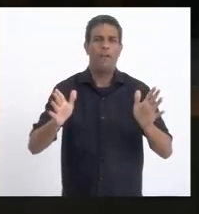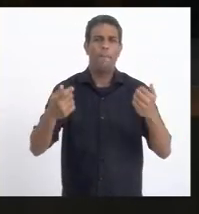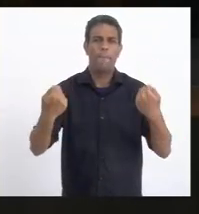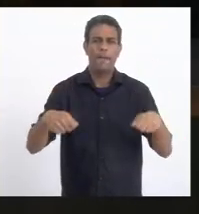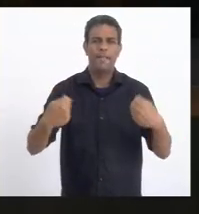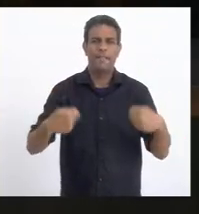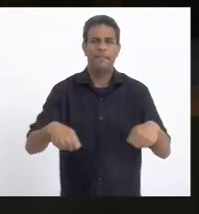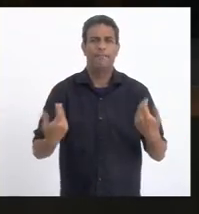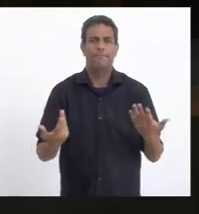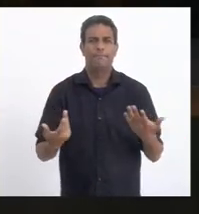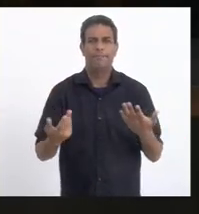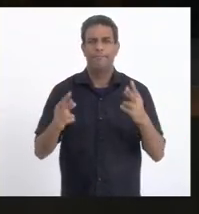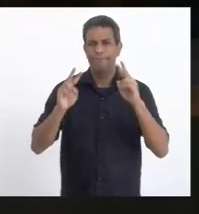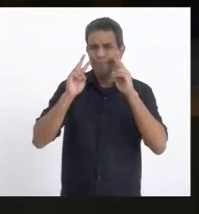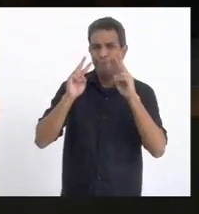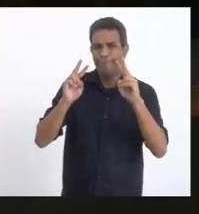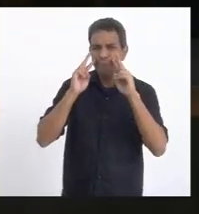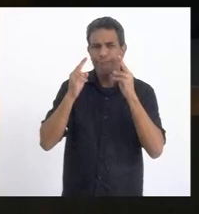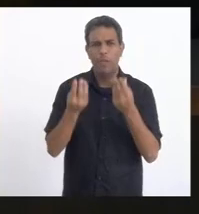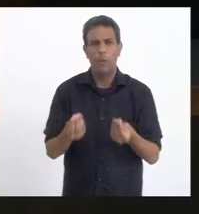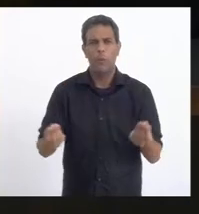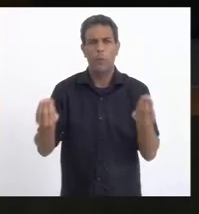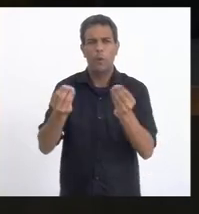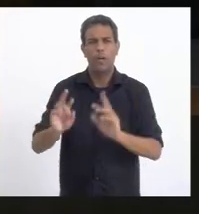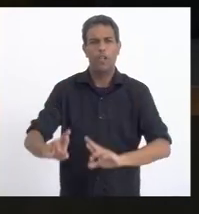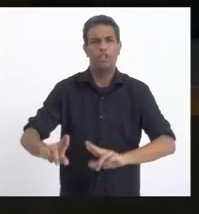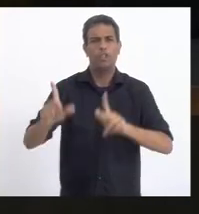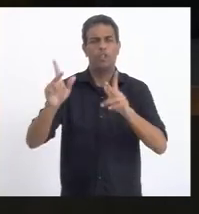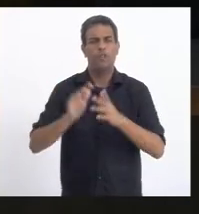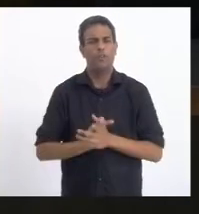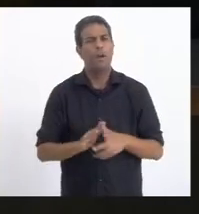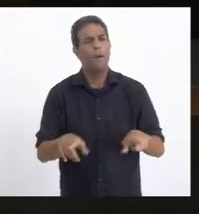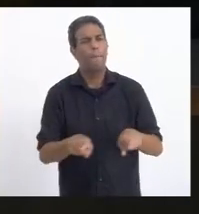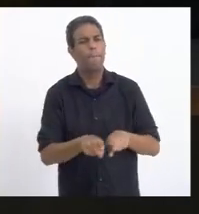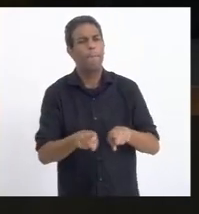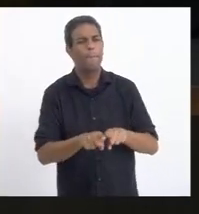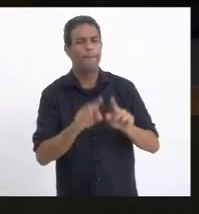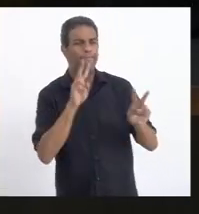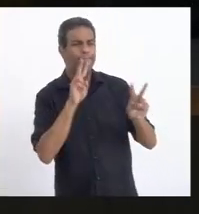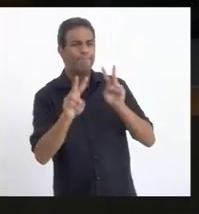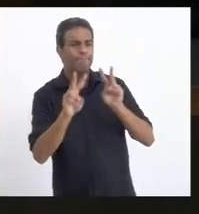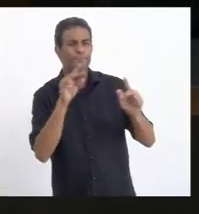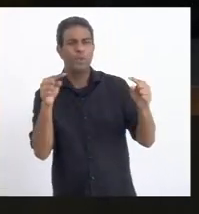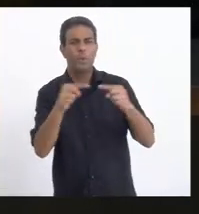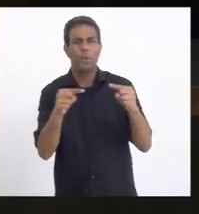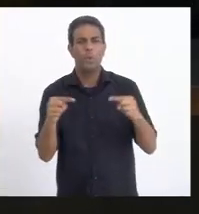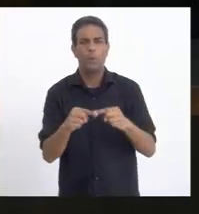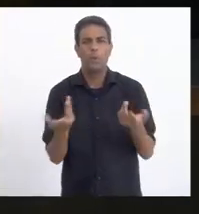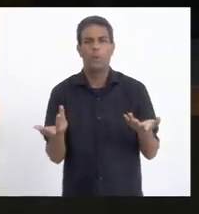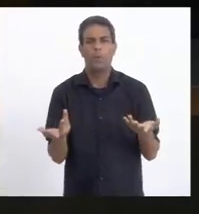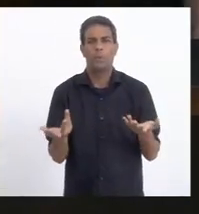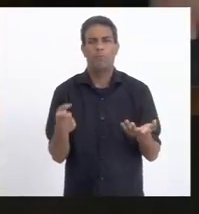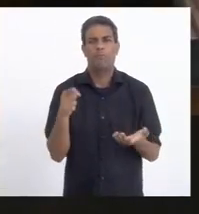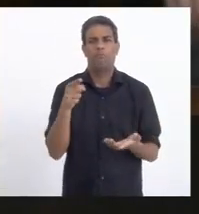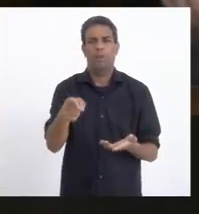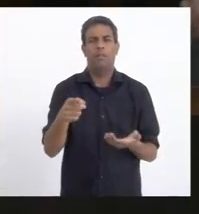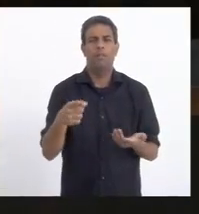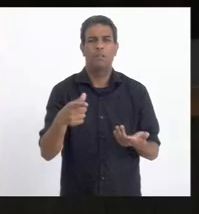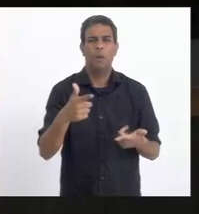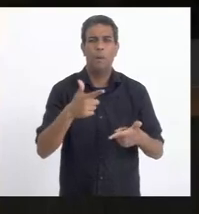merece um olhar diferenciado mas às vezes eu posso estar com cardiopata